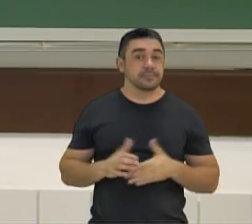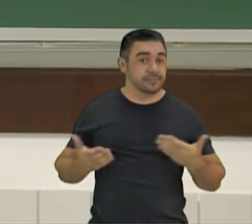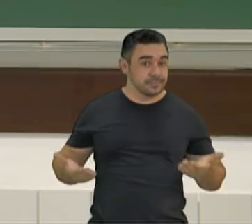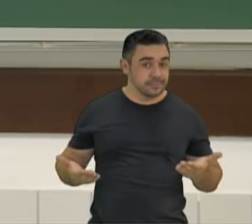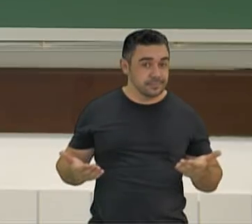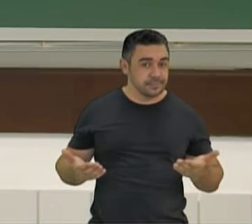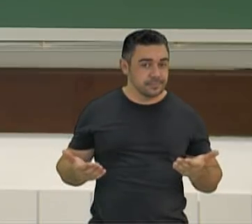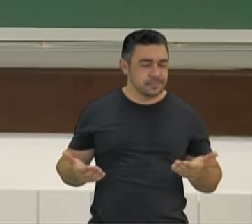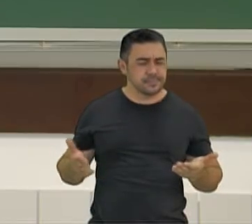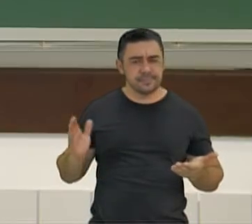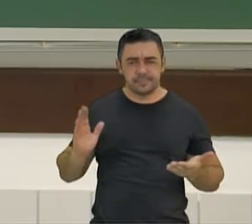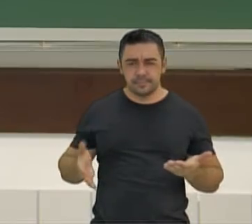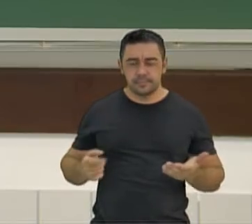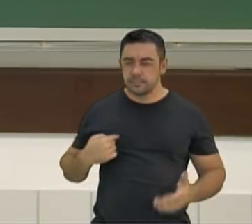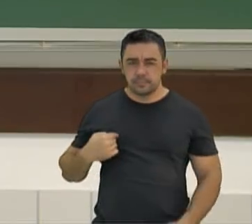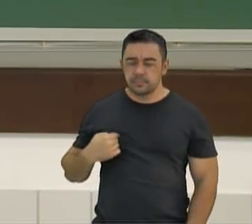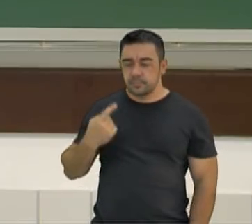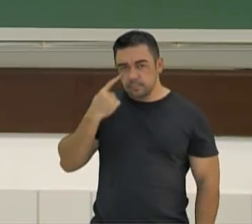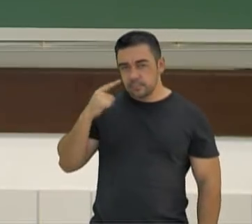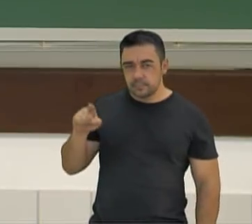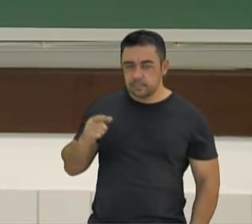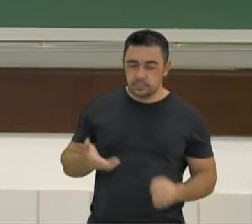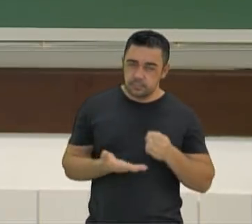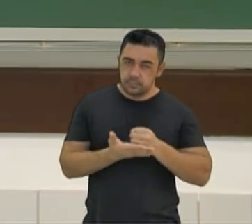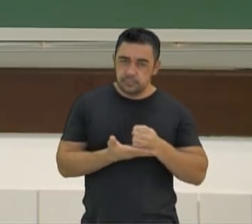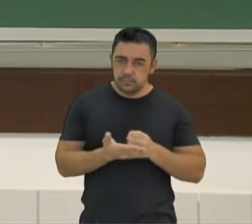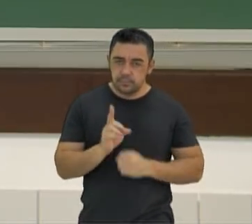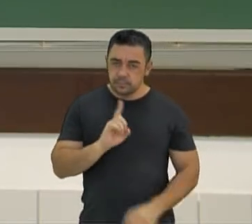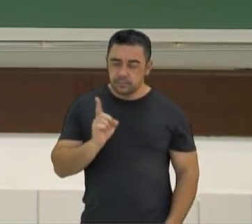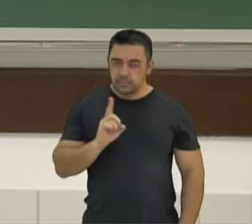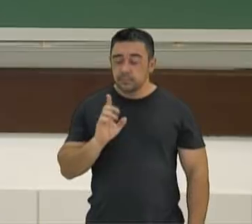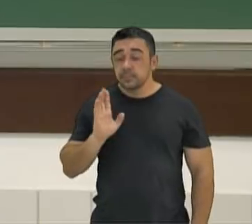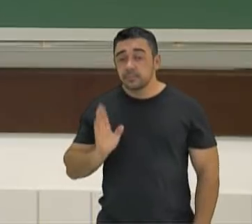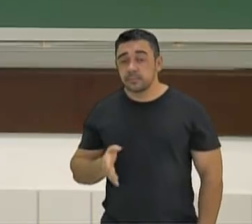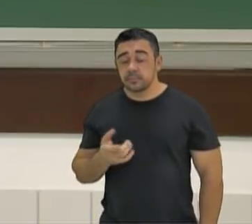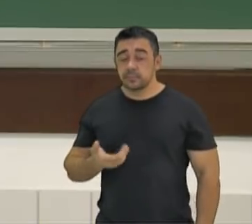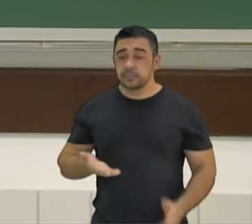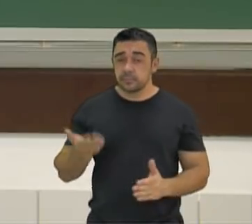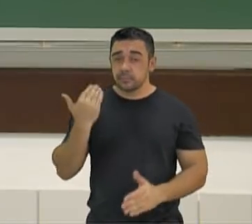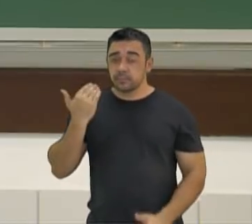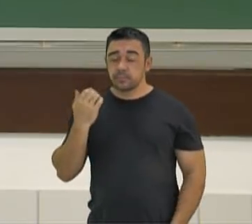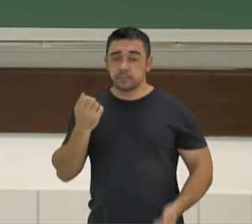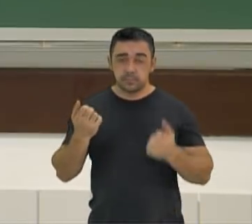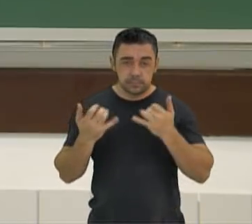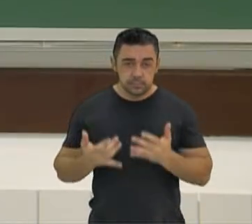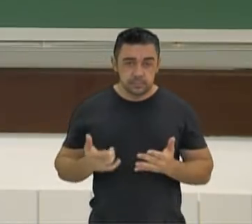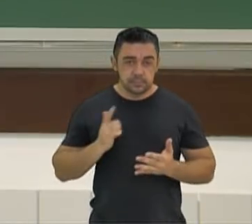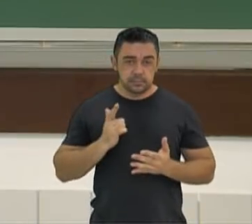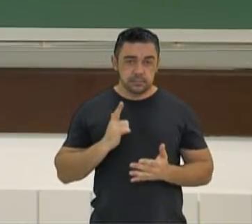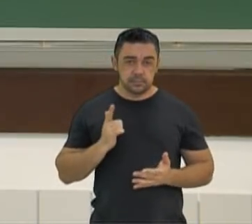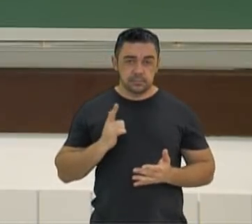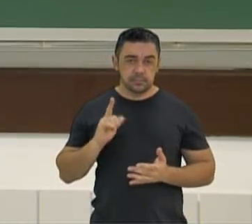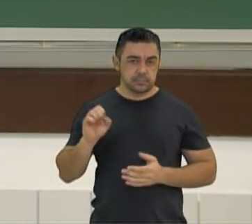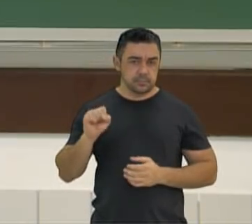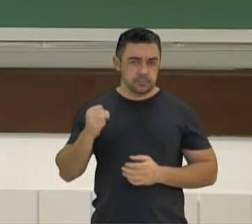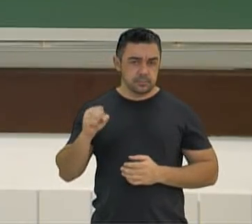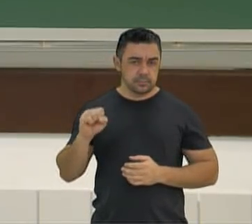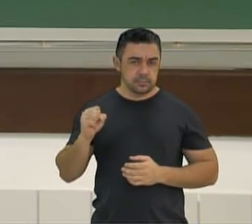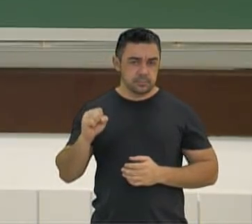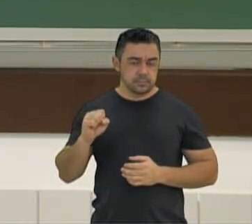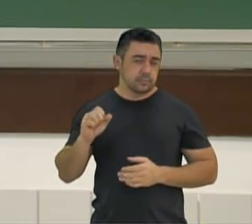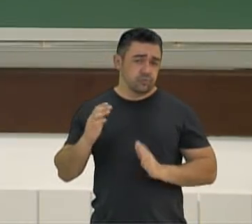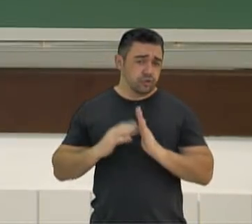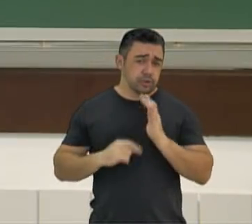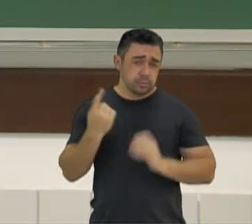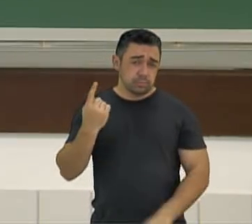E aí? Bom, se eu não vou considerar a base e lá no exercício anterior a gente viu que tinha 8 faces, é só